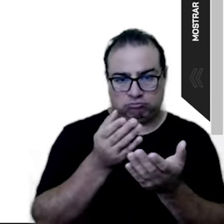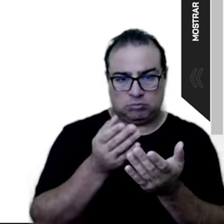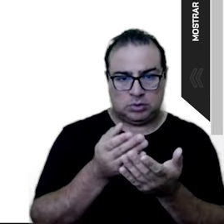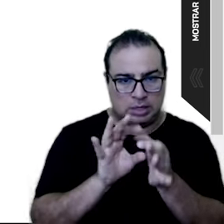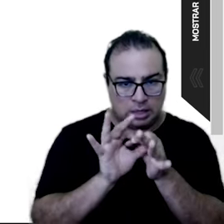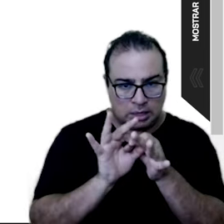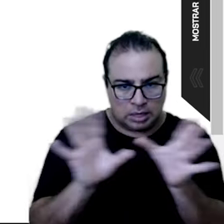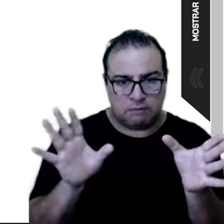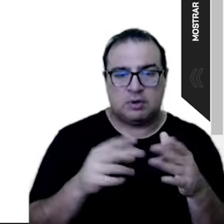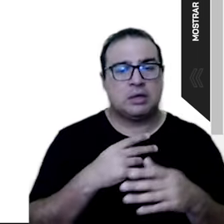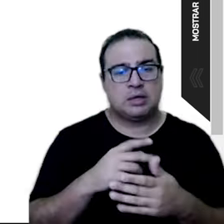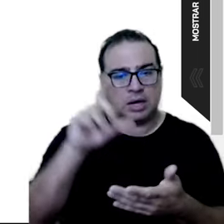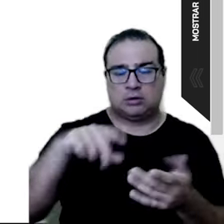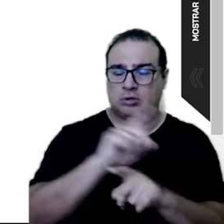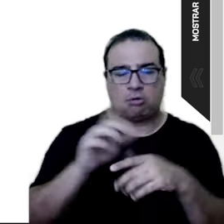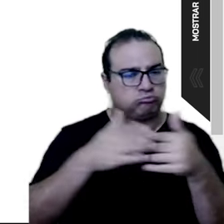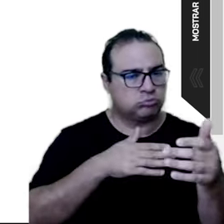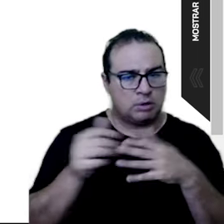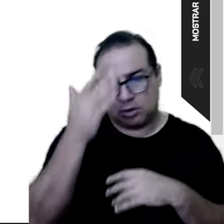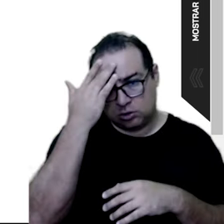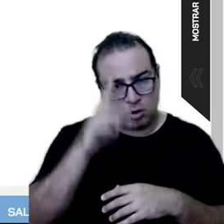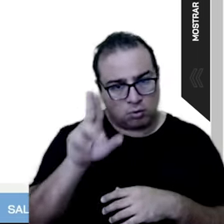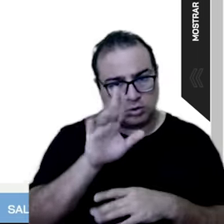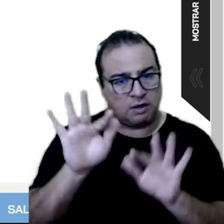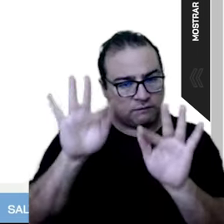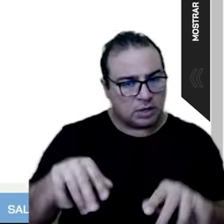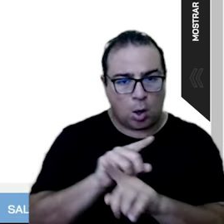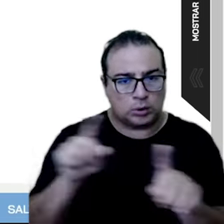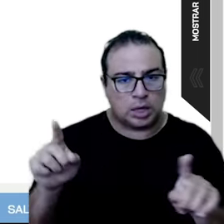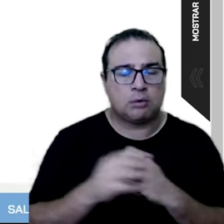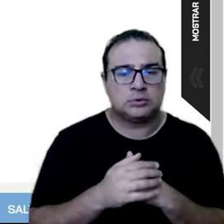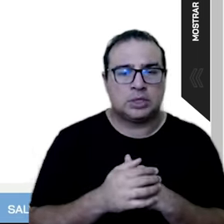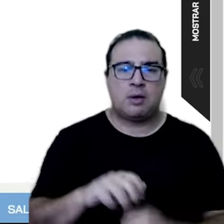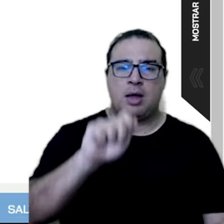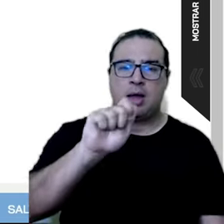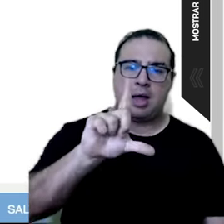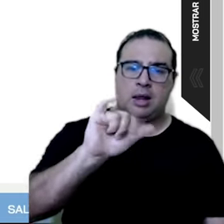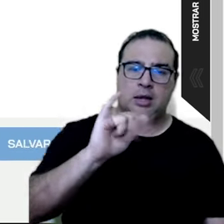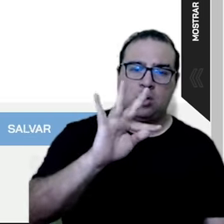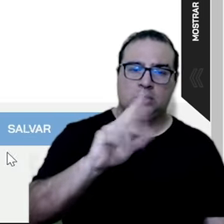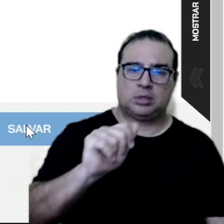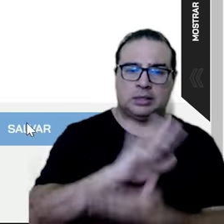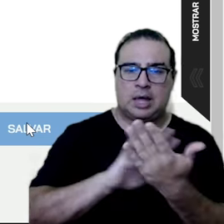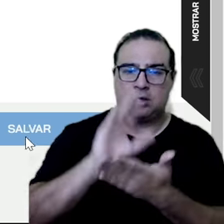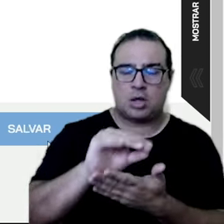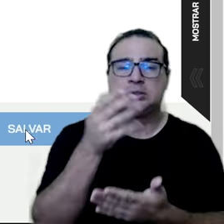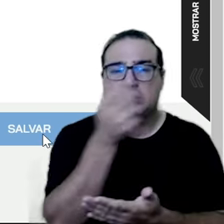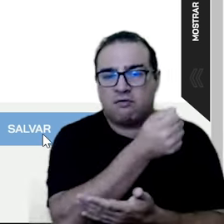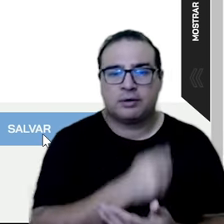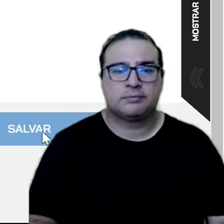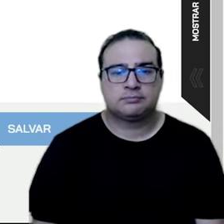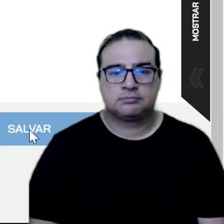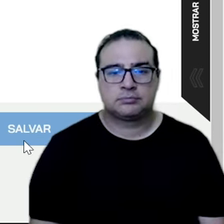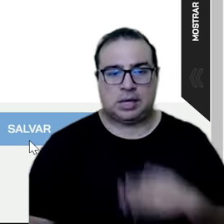crédito Independente se é consumidor final ou não e tal e alíquota também não vou colocar nada eu vou clicar aqui ó em salvar